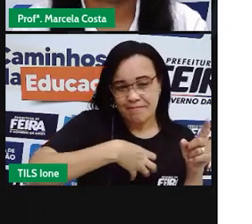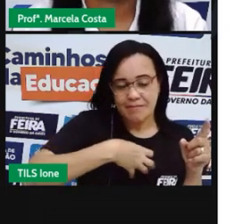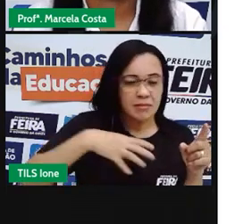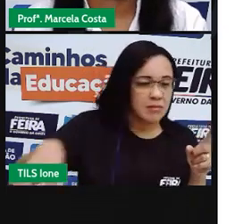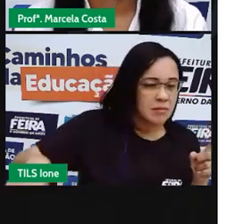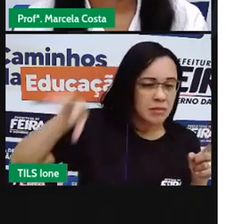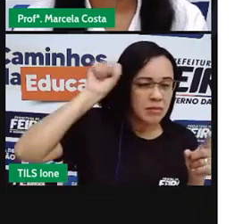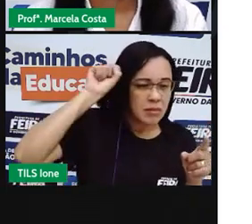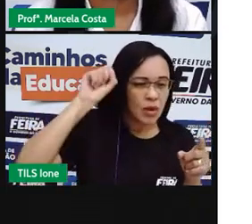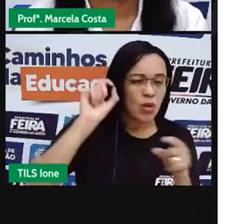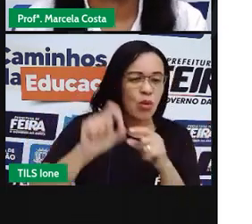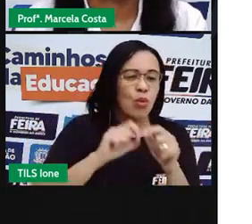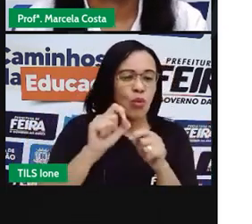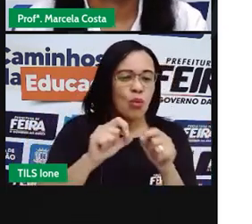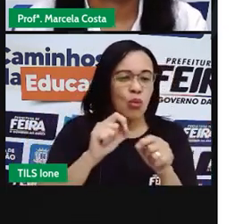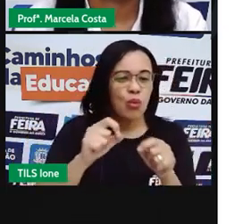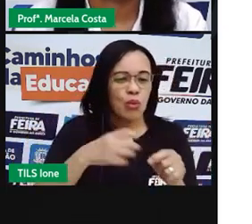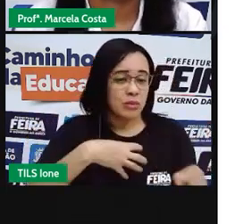ouve?